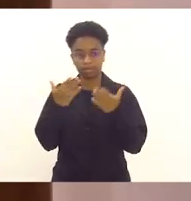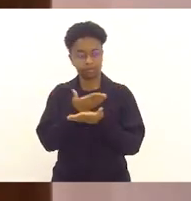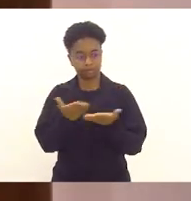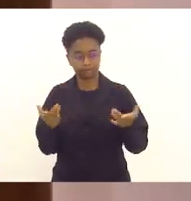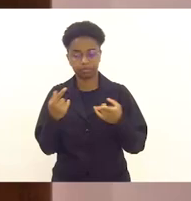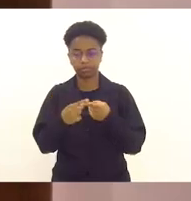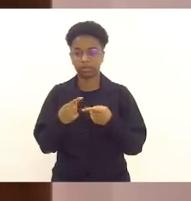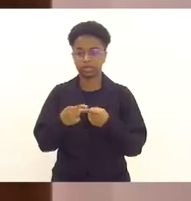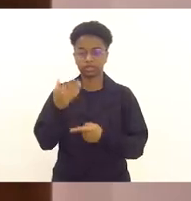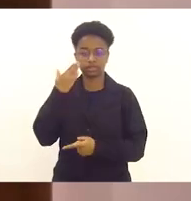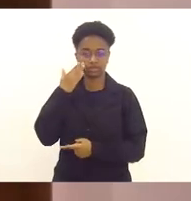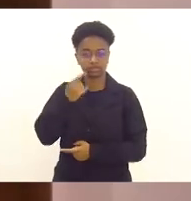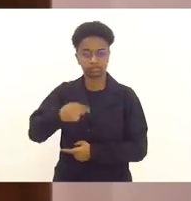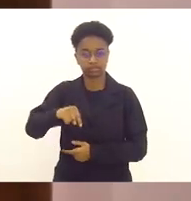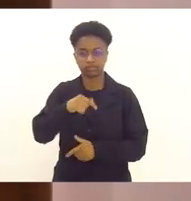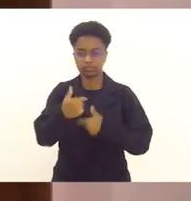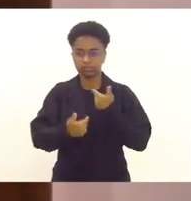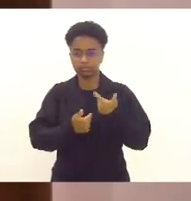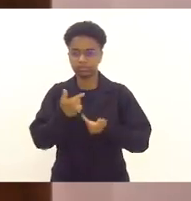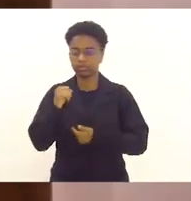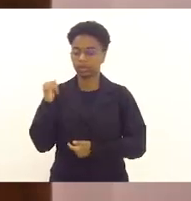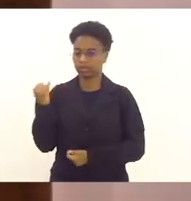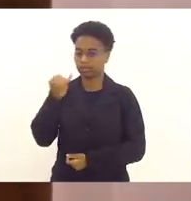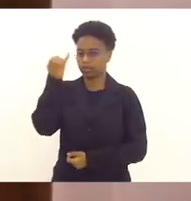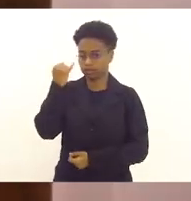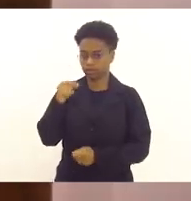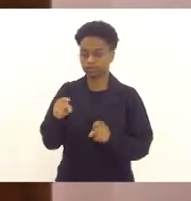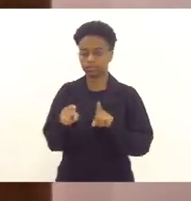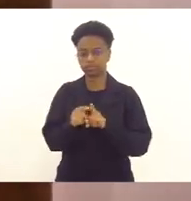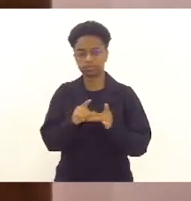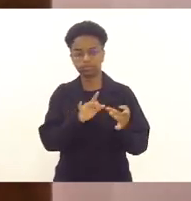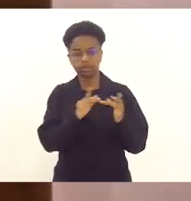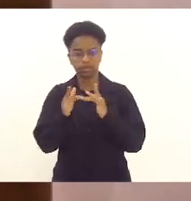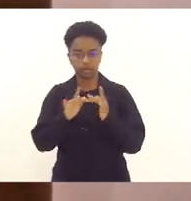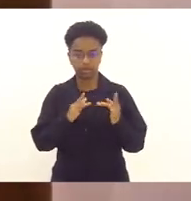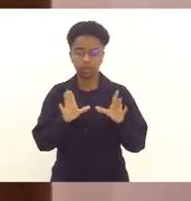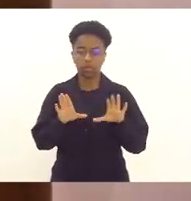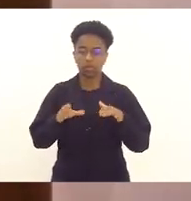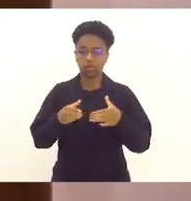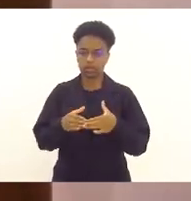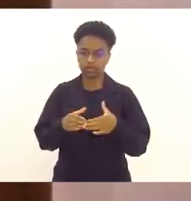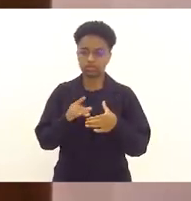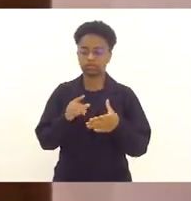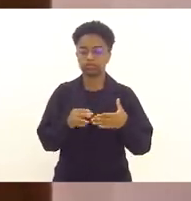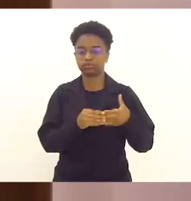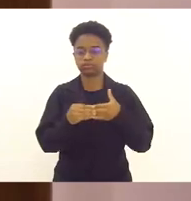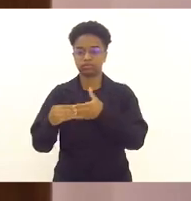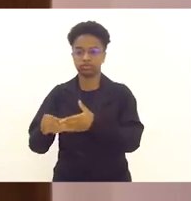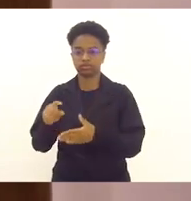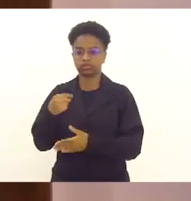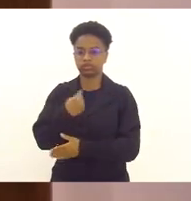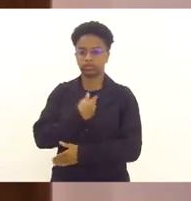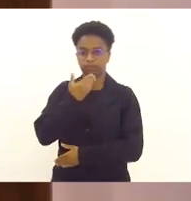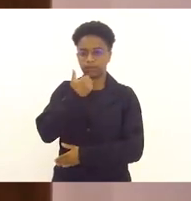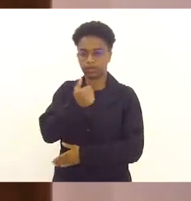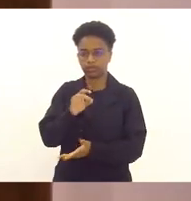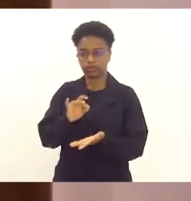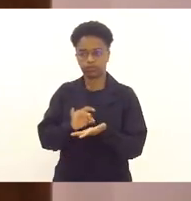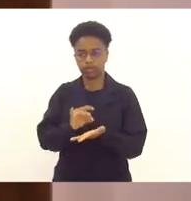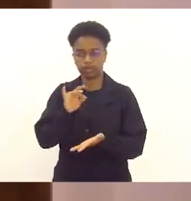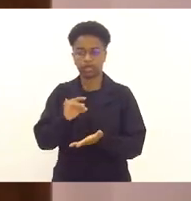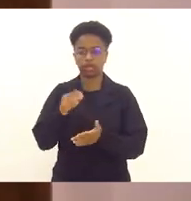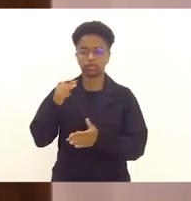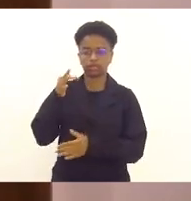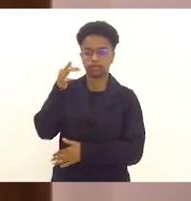você que todas aqui eh realizam um trabalho muito importante é uma articulação fortalecimento coletivo que vai nos levar a uma melhoria concreta dessas condições